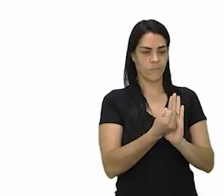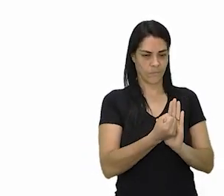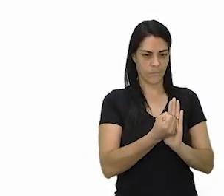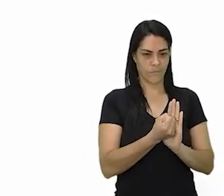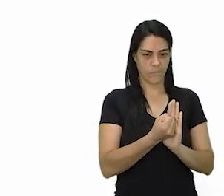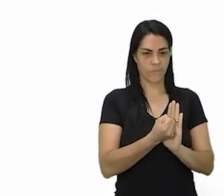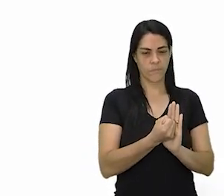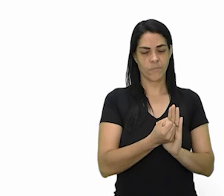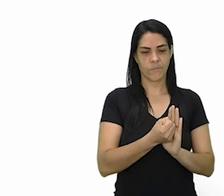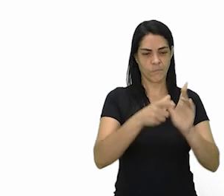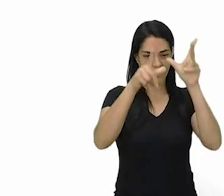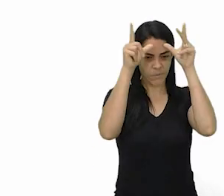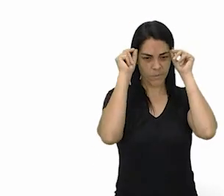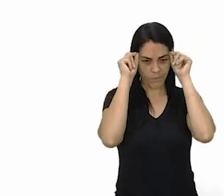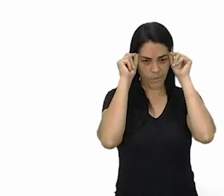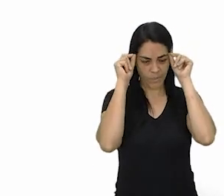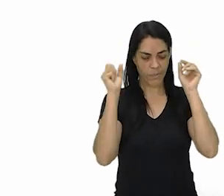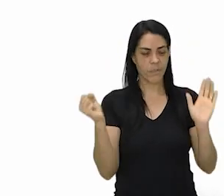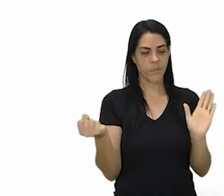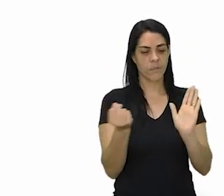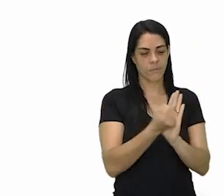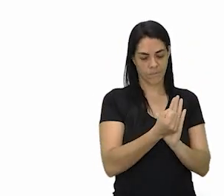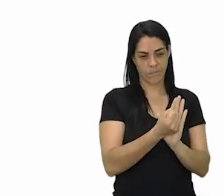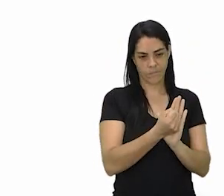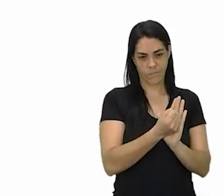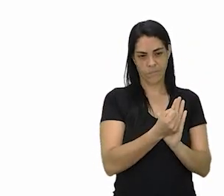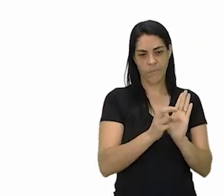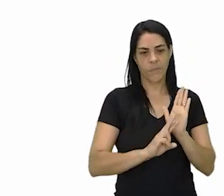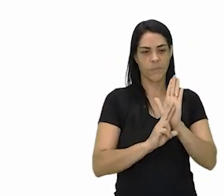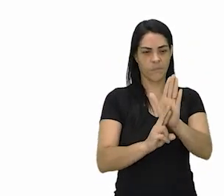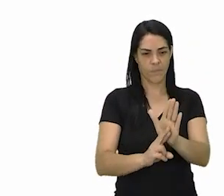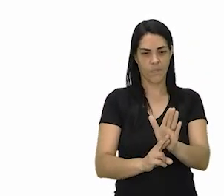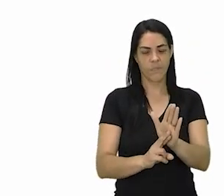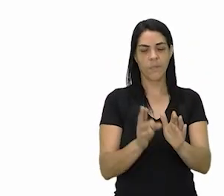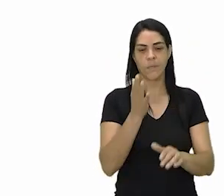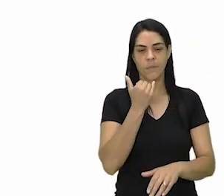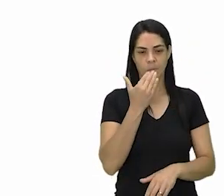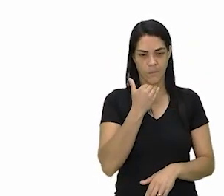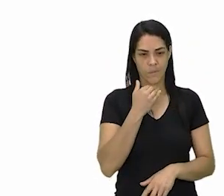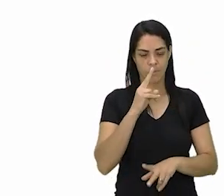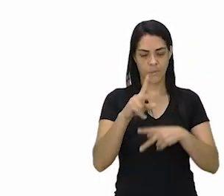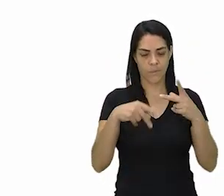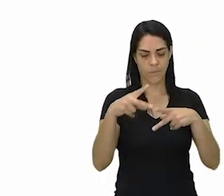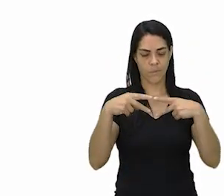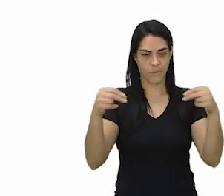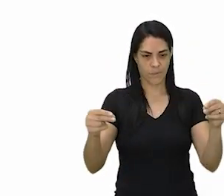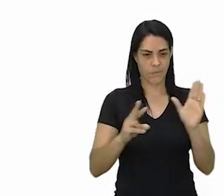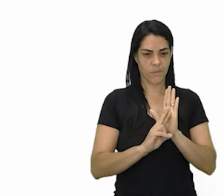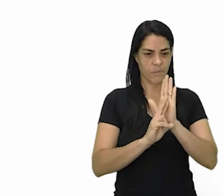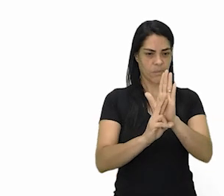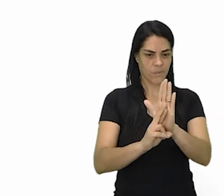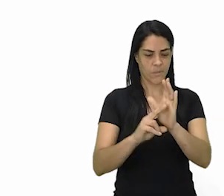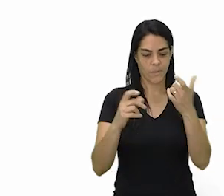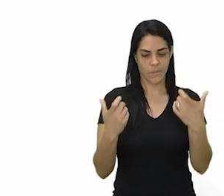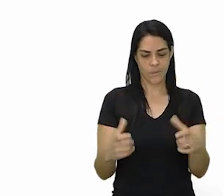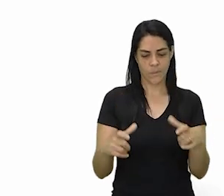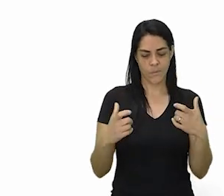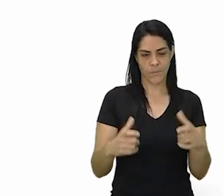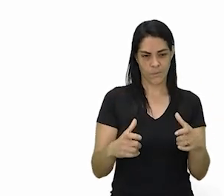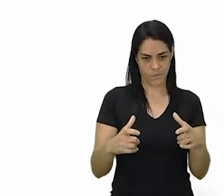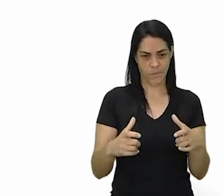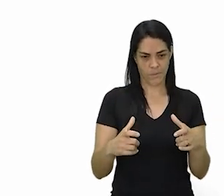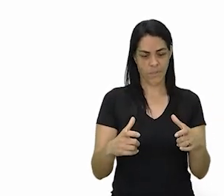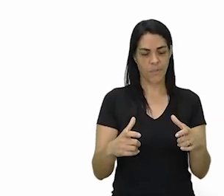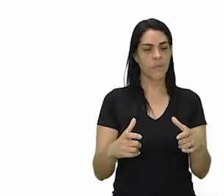a enfermaria, símbolo que representa a lanchonete, o pacote de presente representando o lugar em que se